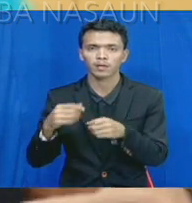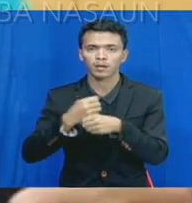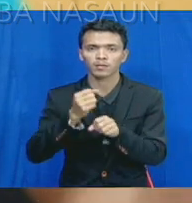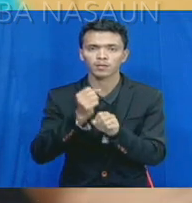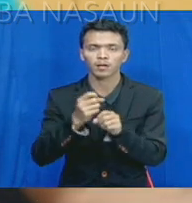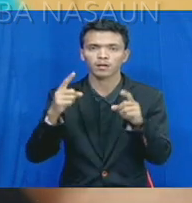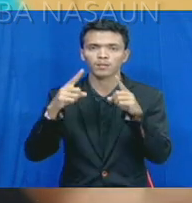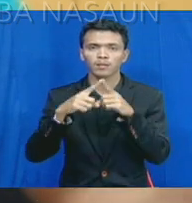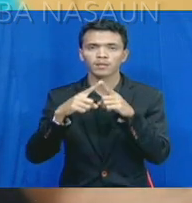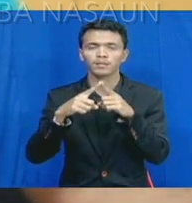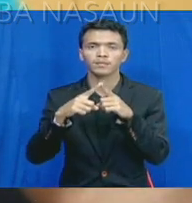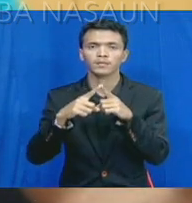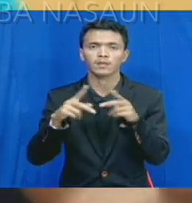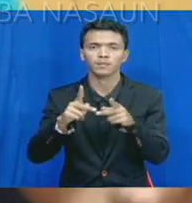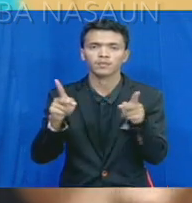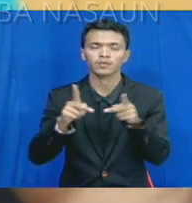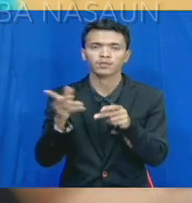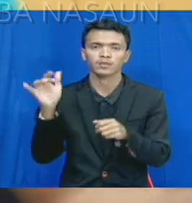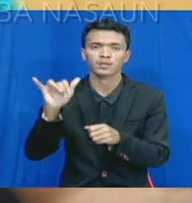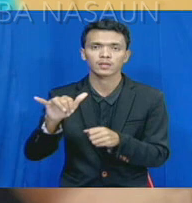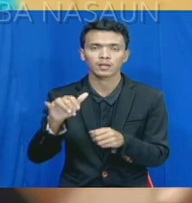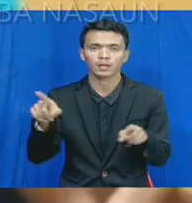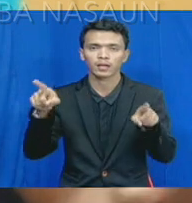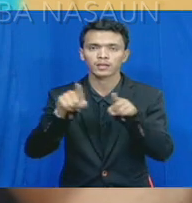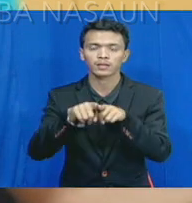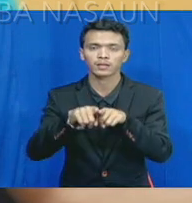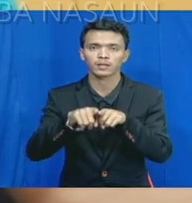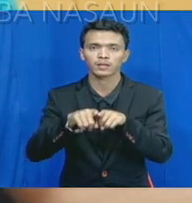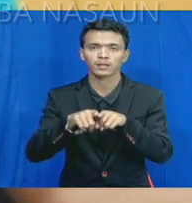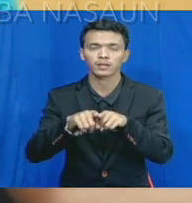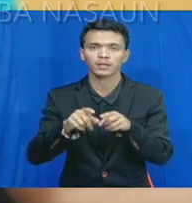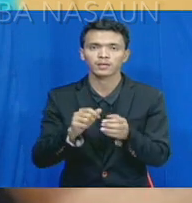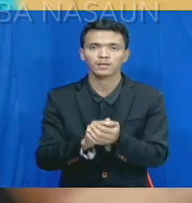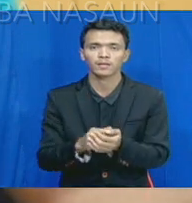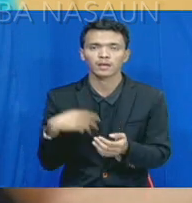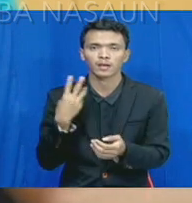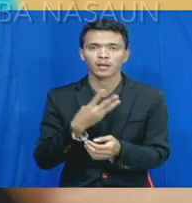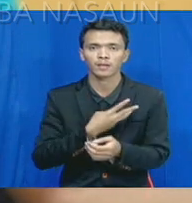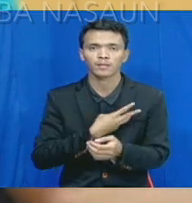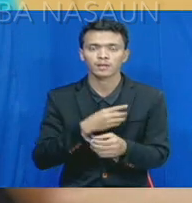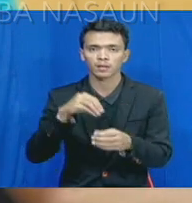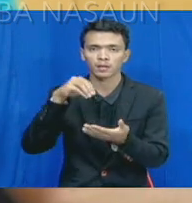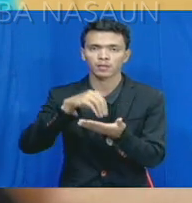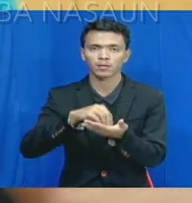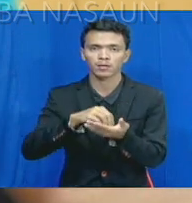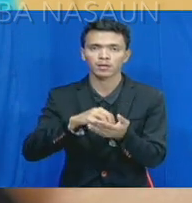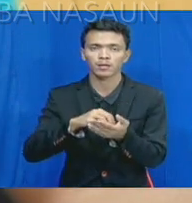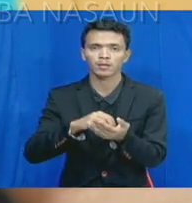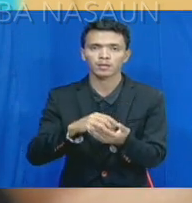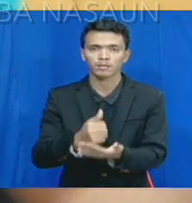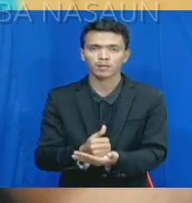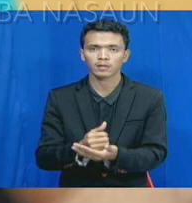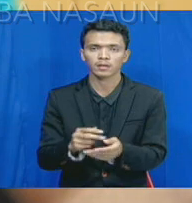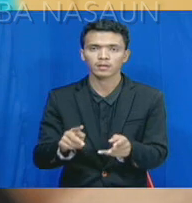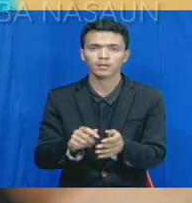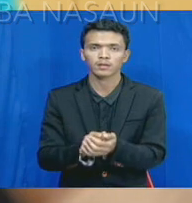ba posto sira. Anesan, la cluta ami tamaona ya fase tenderização